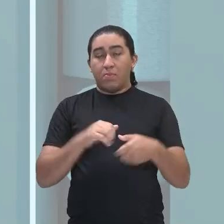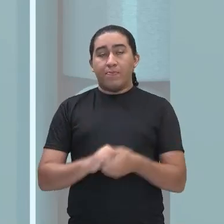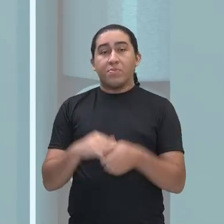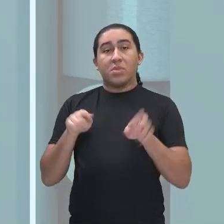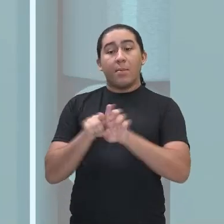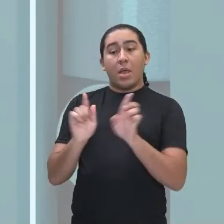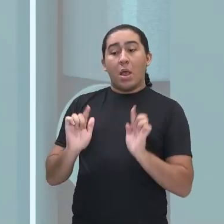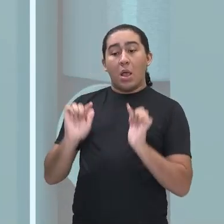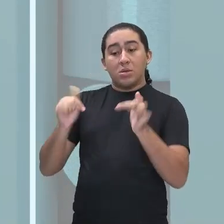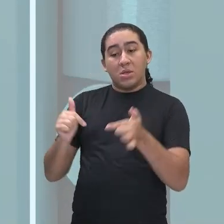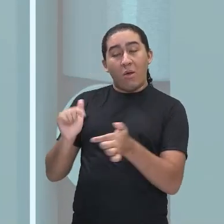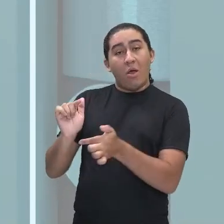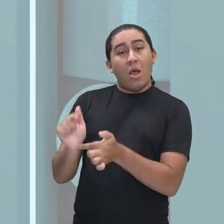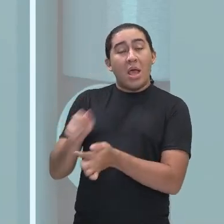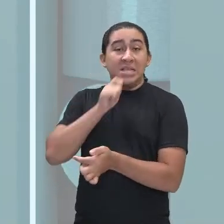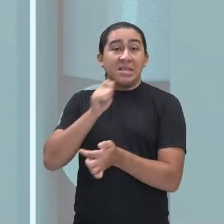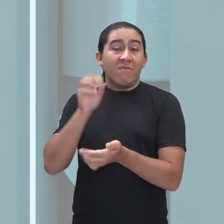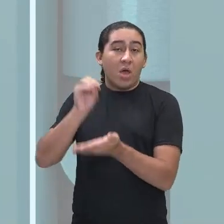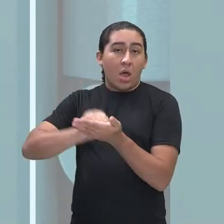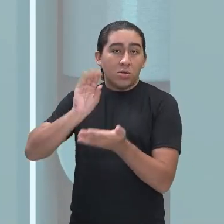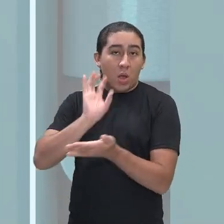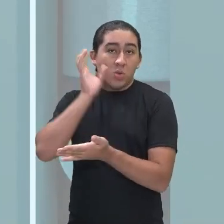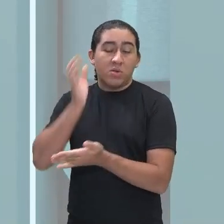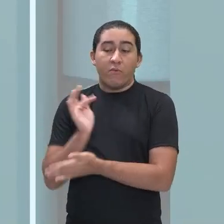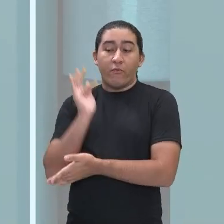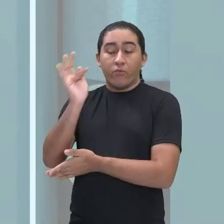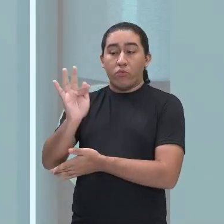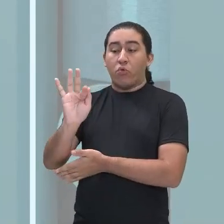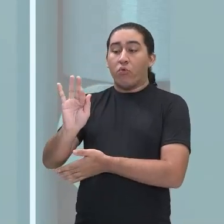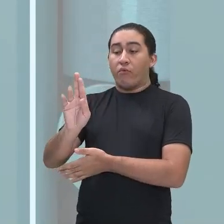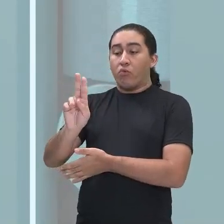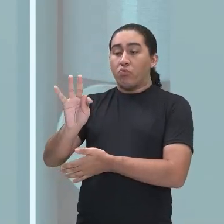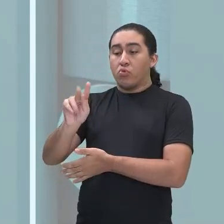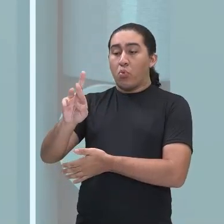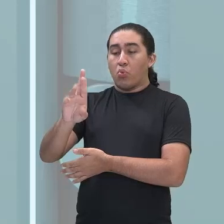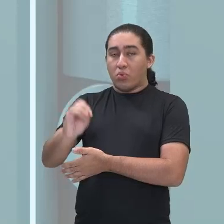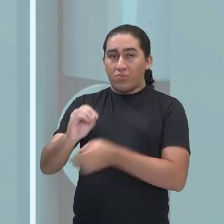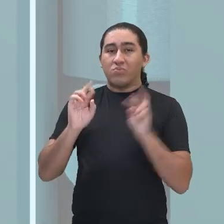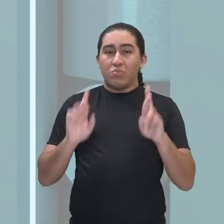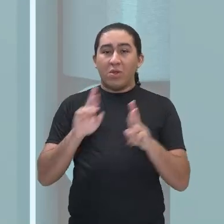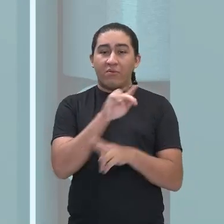ações que ainda irão acontecer, que é futuro. Eu